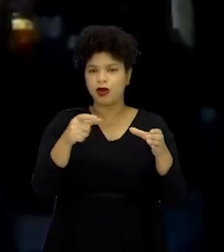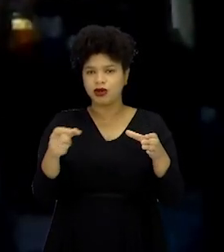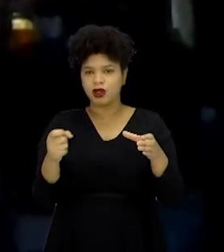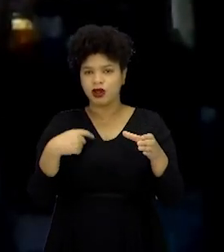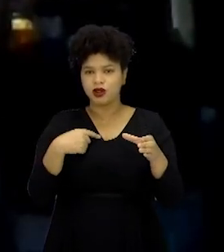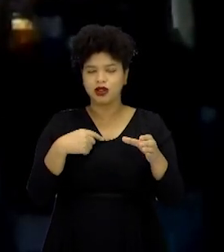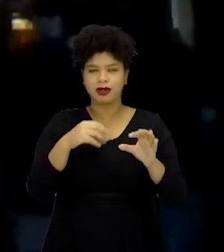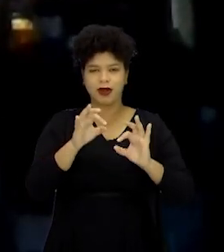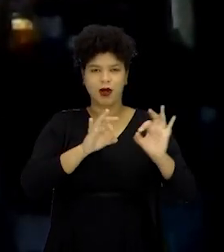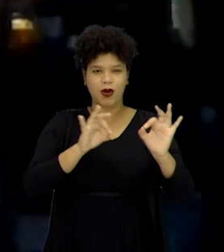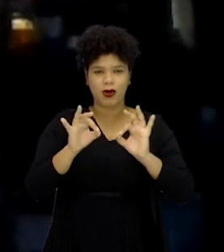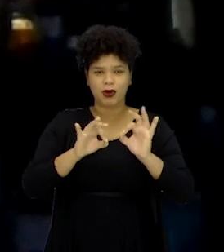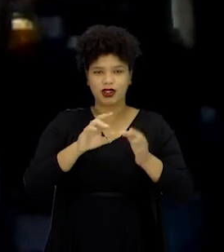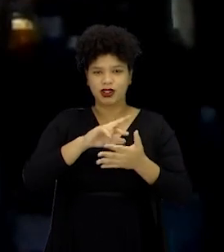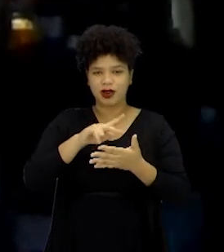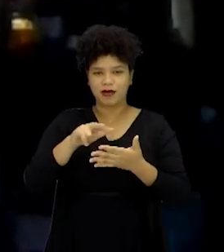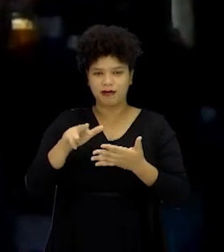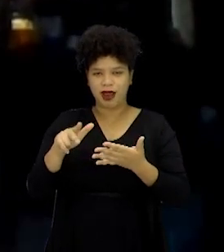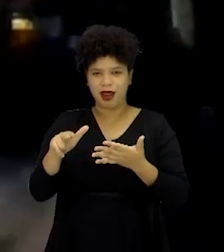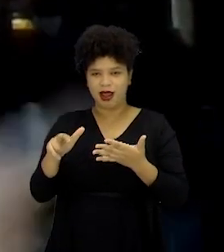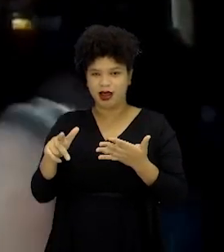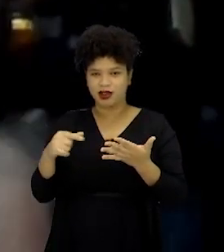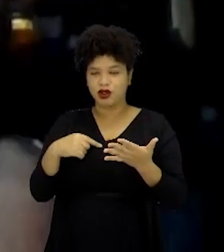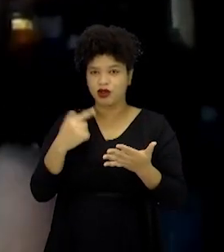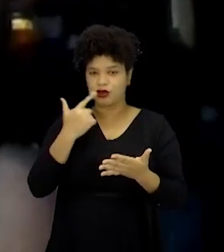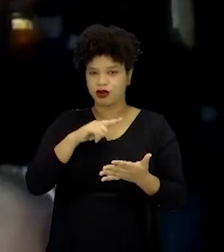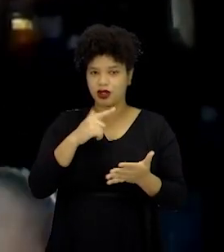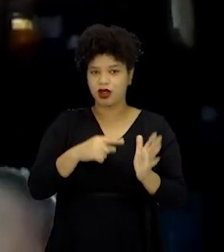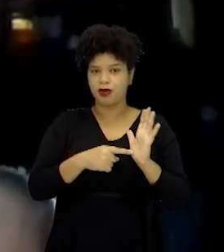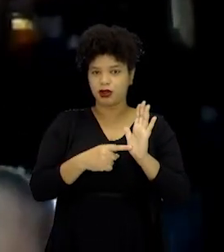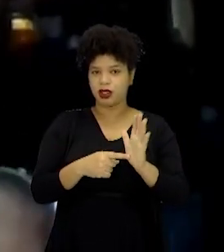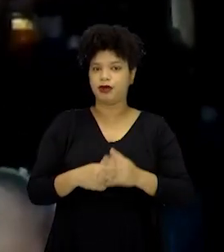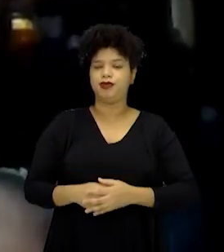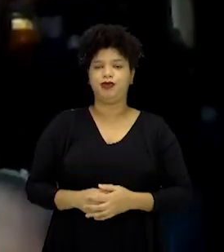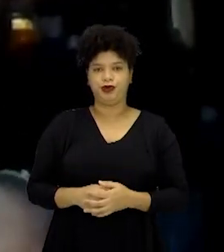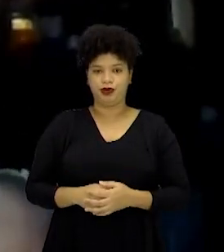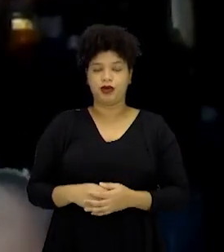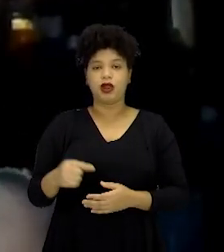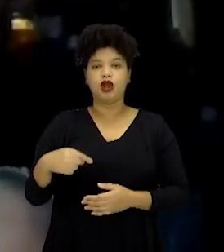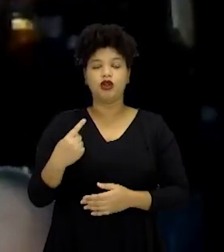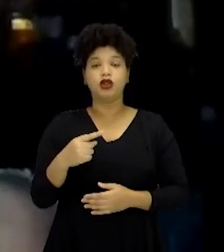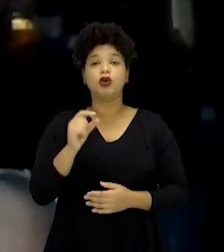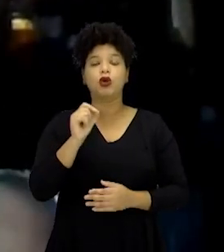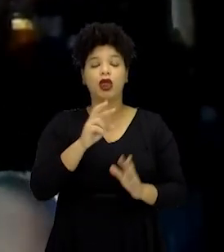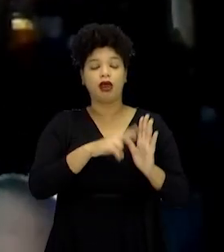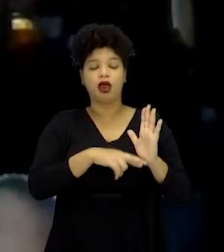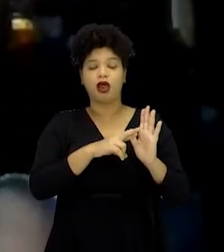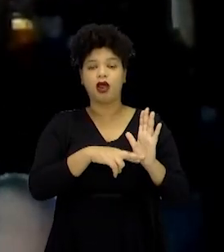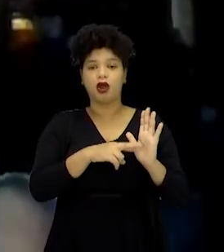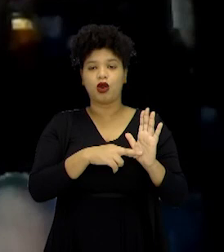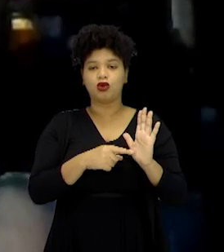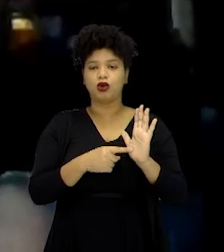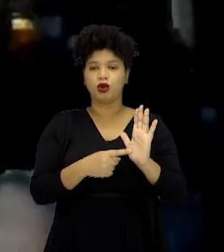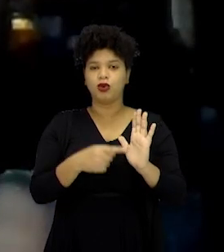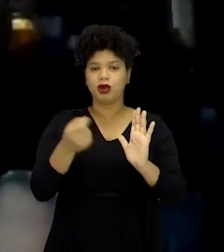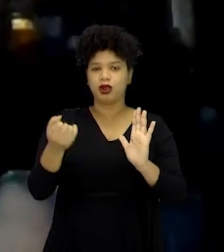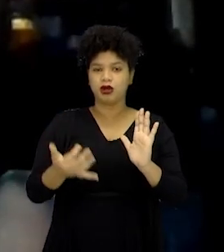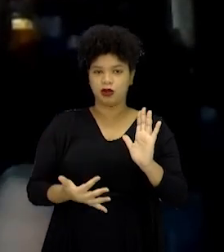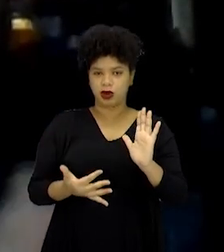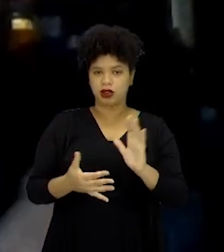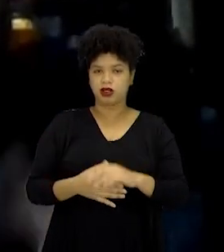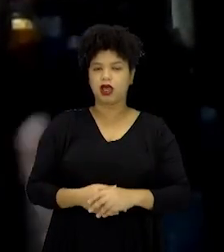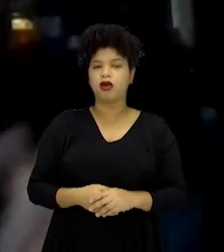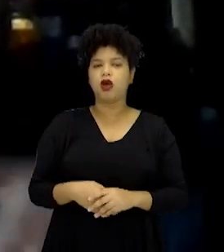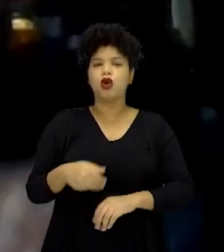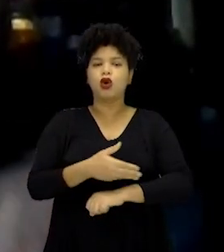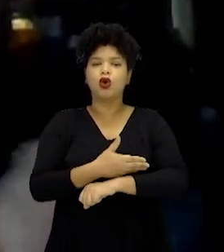várias chamadas para chegar aqui e apresentar hoje. Bom, a gente vai fazer o nosso relatório, que é Hábitos de